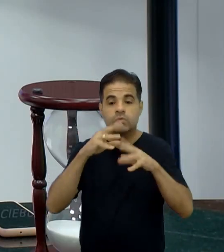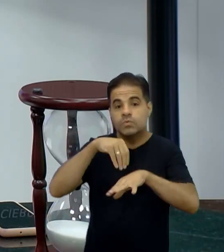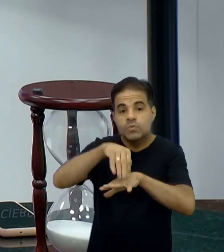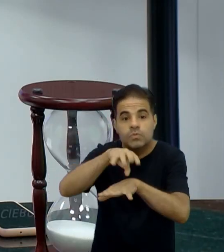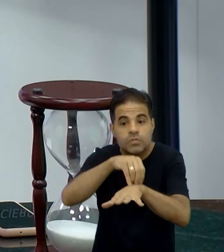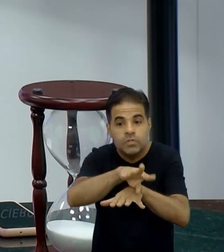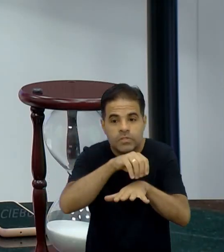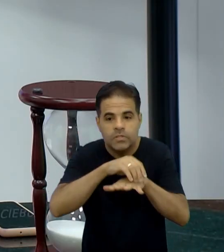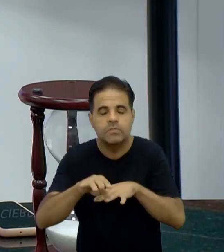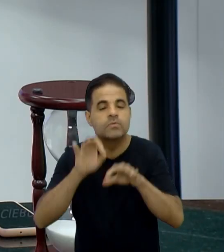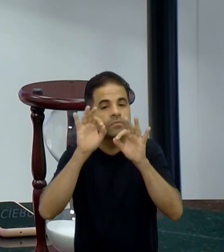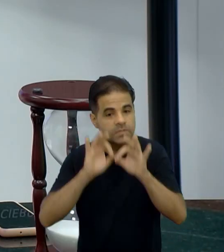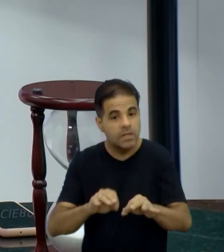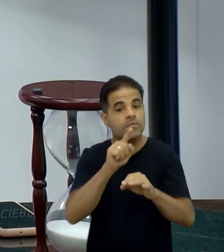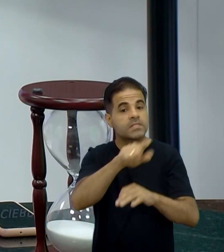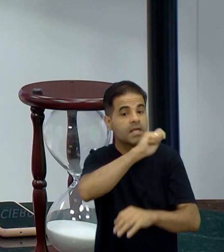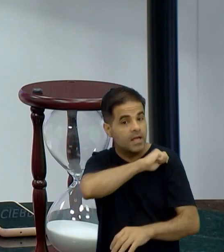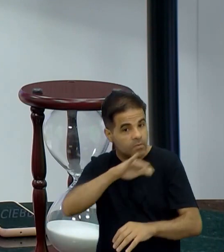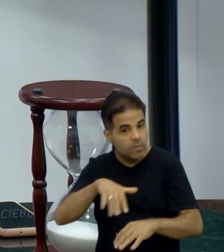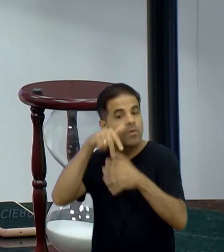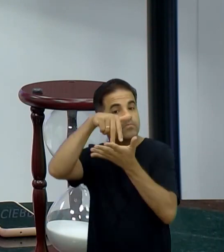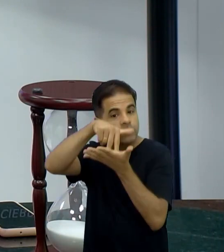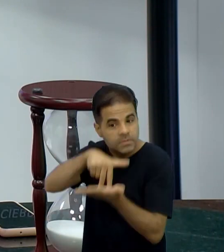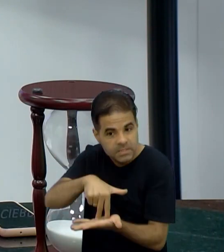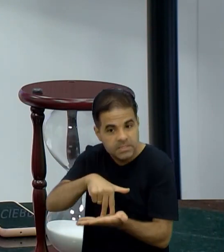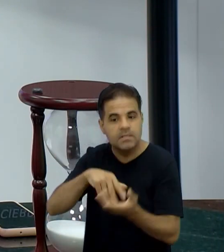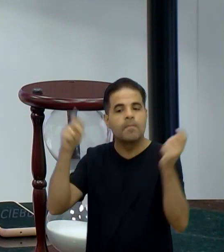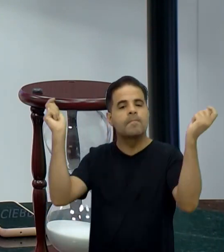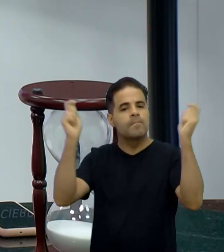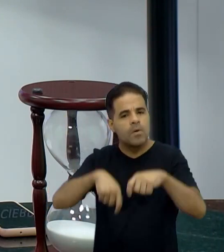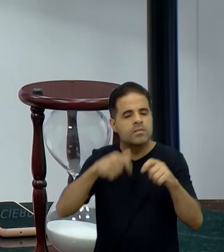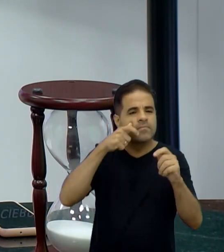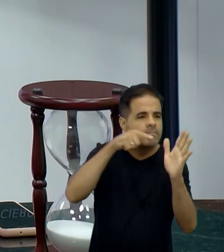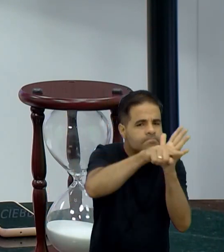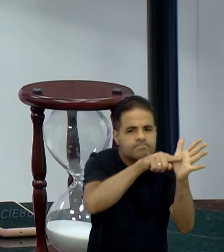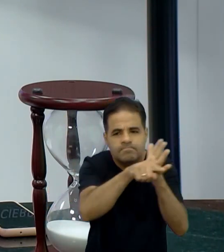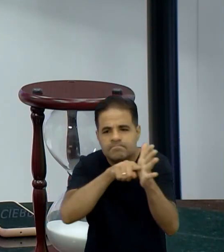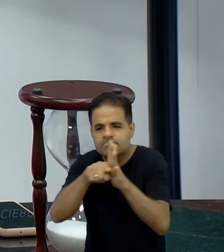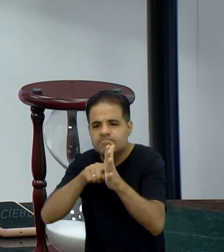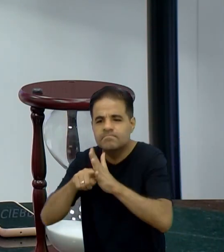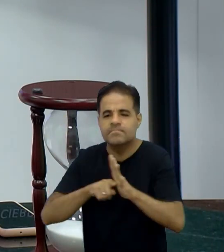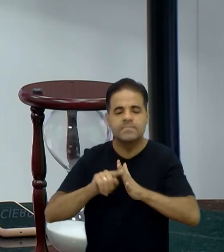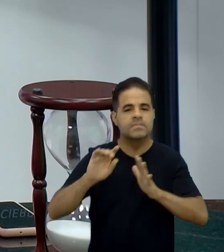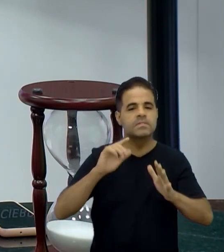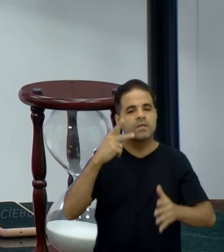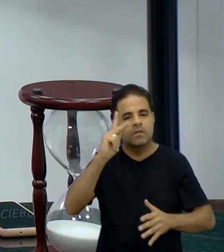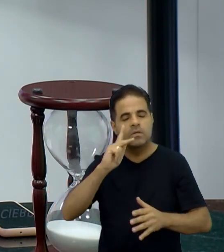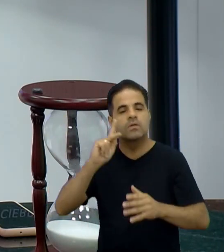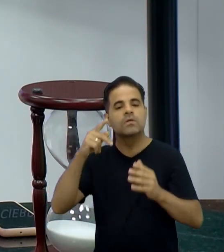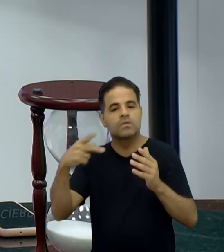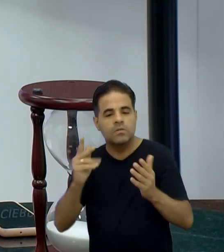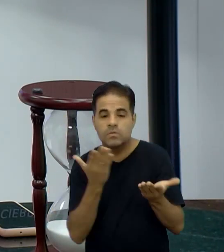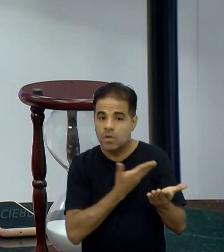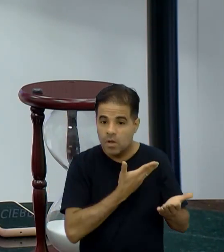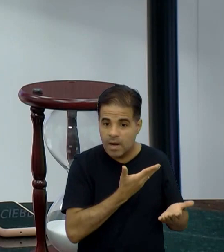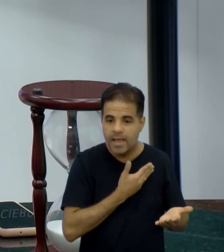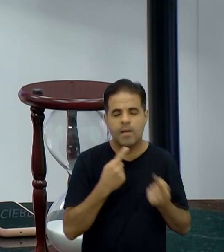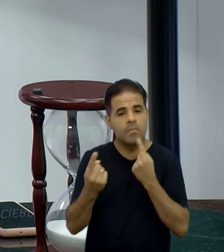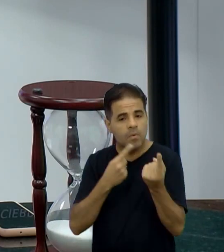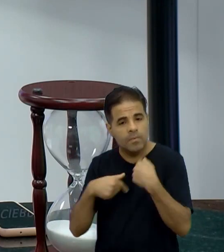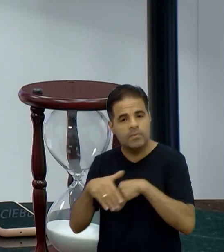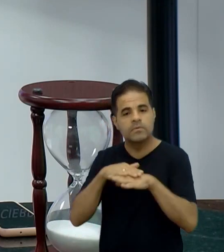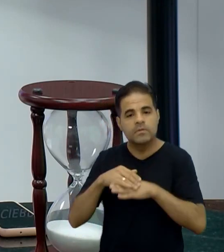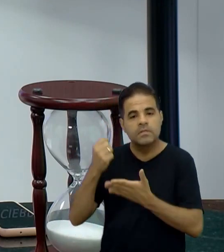nossas. O ideal é que você, aluno, estudante protagonista, pesquise, faça o seu brainstorm com seus colegas e